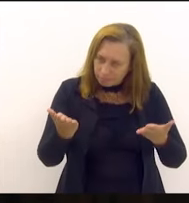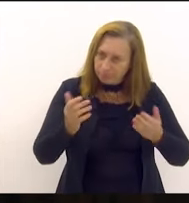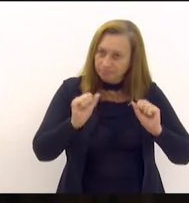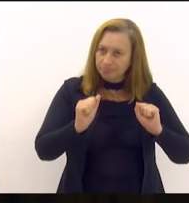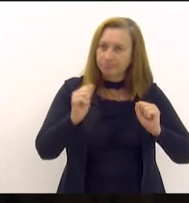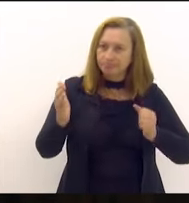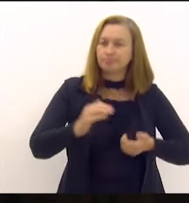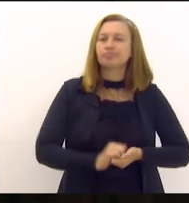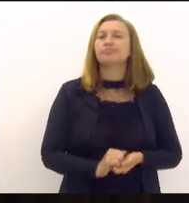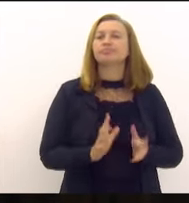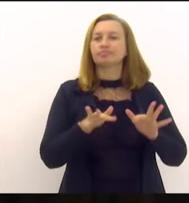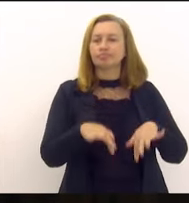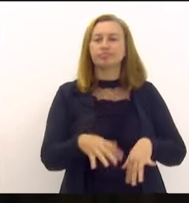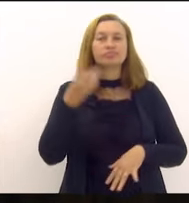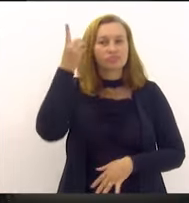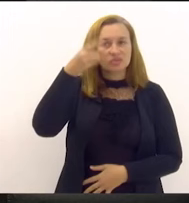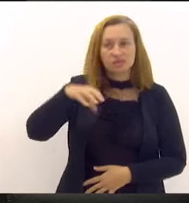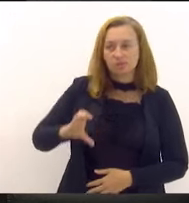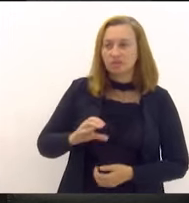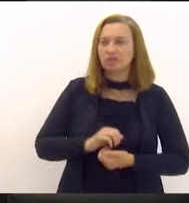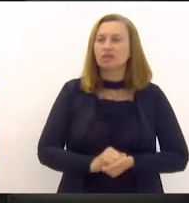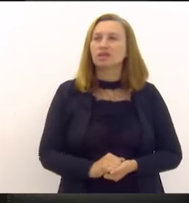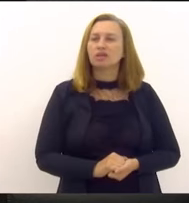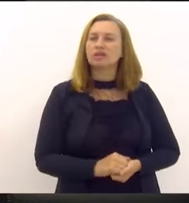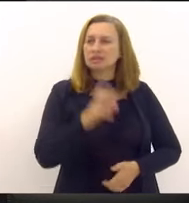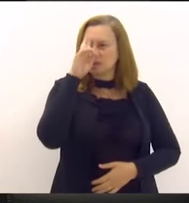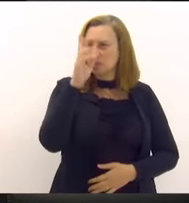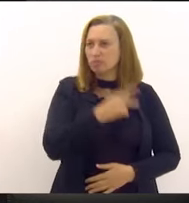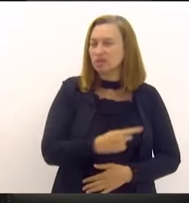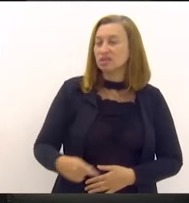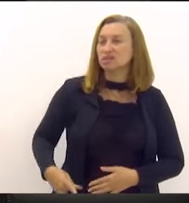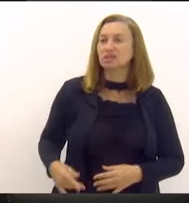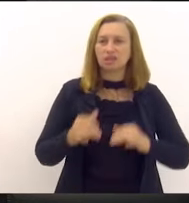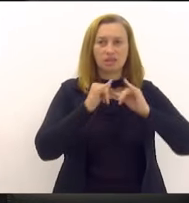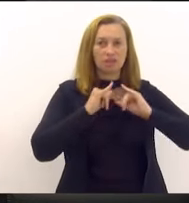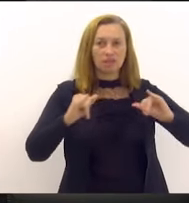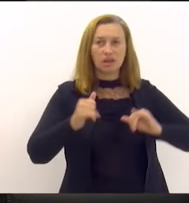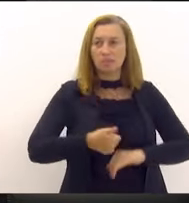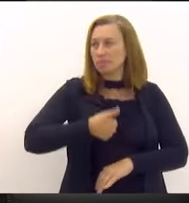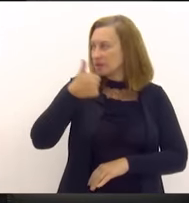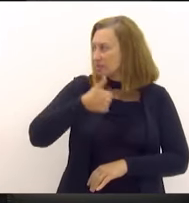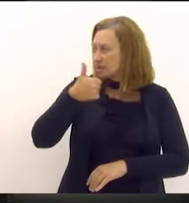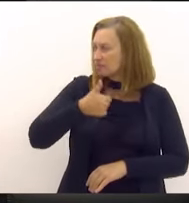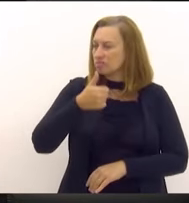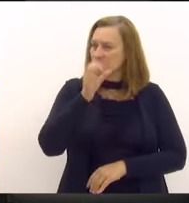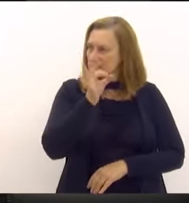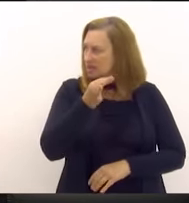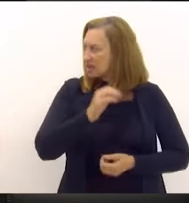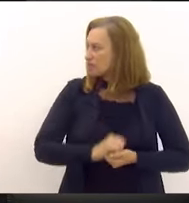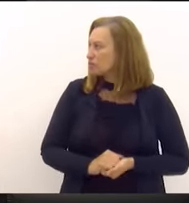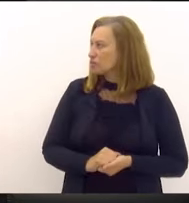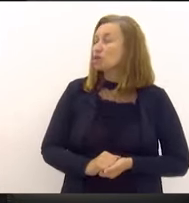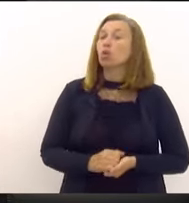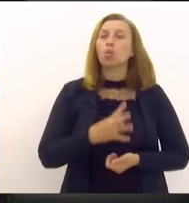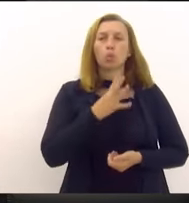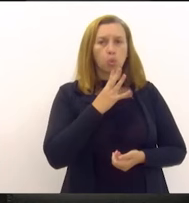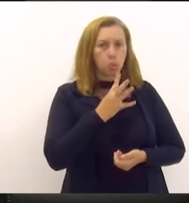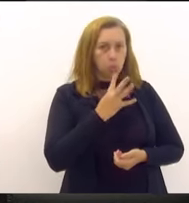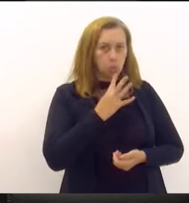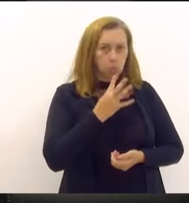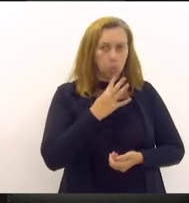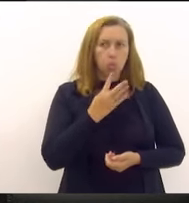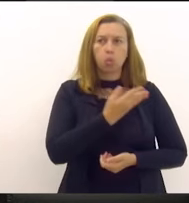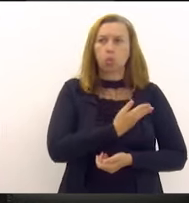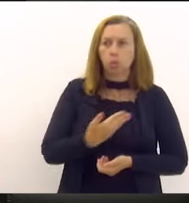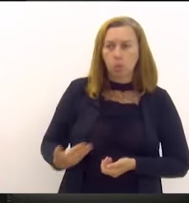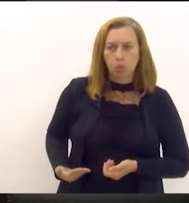Pode concluir, deputado Mink, por presidente, favor, palavra de vossa primeiro excelência. Eu queria declarar, claro, nós todos reconhecemos que o governador